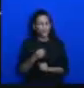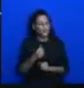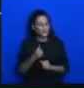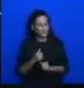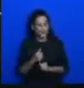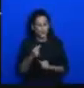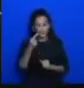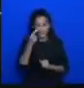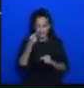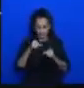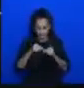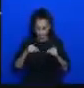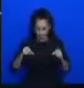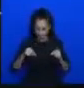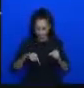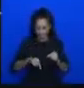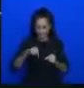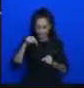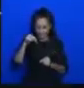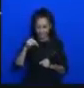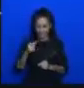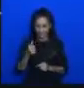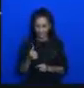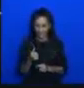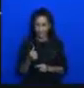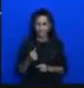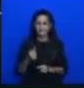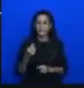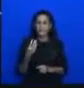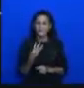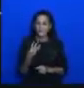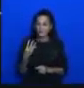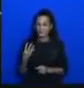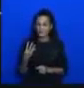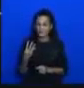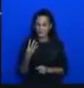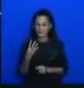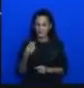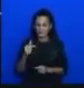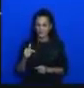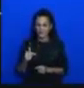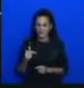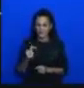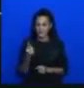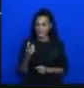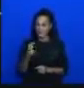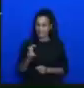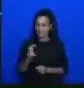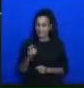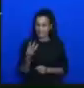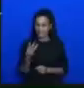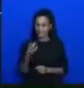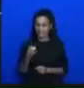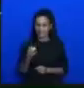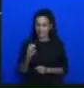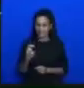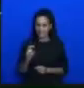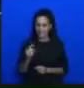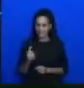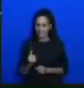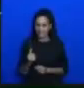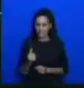Muito bem, vamos confirmar os 6 números sorteados. 44, 47, 15,